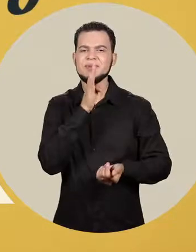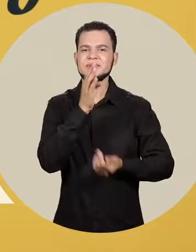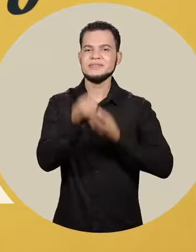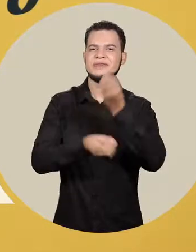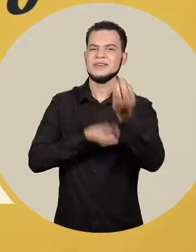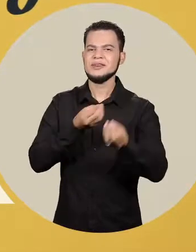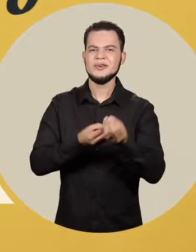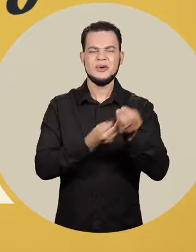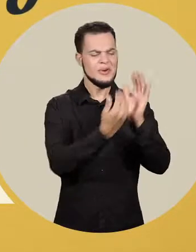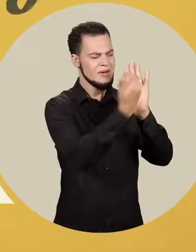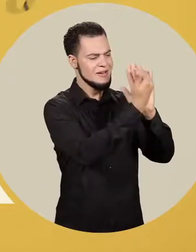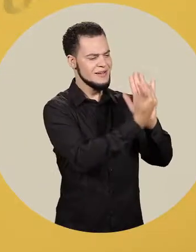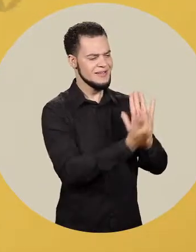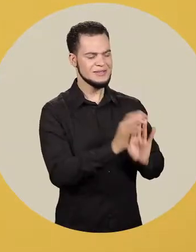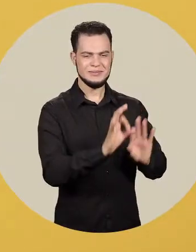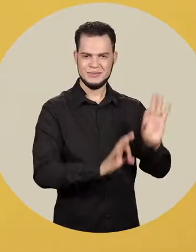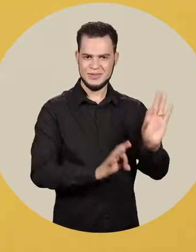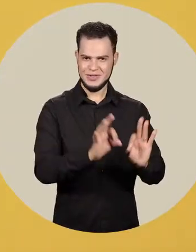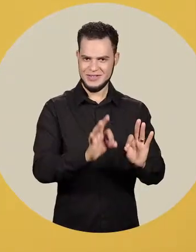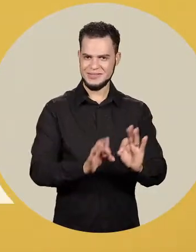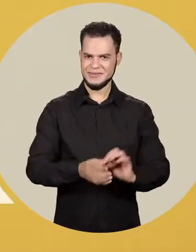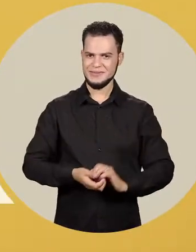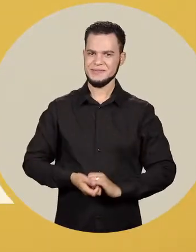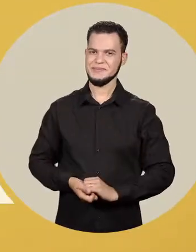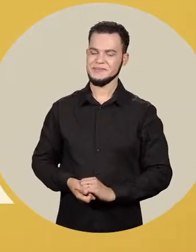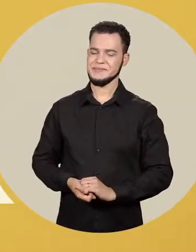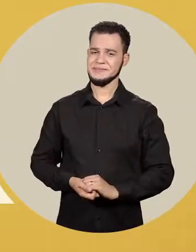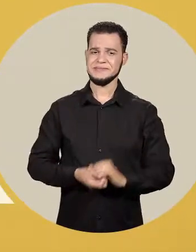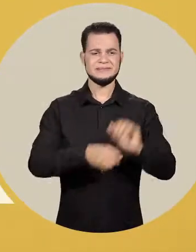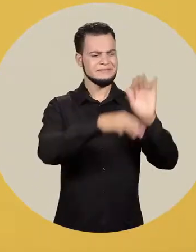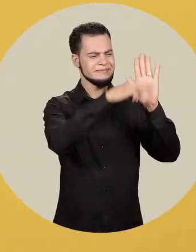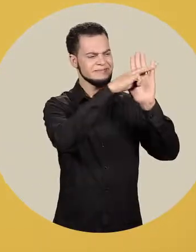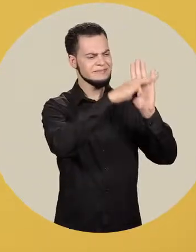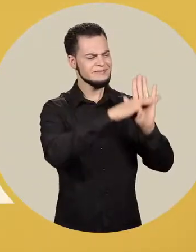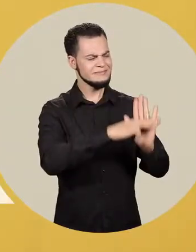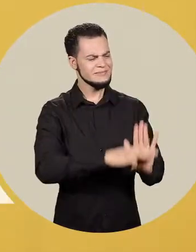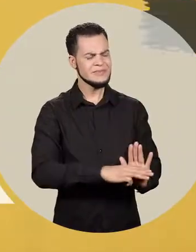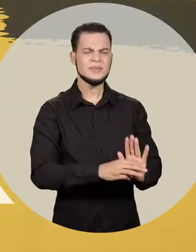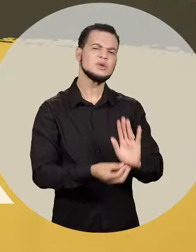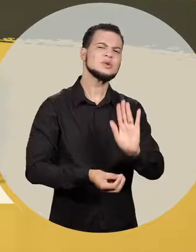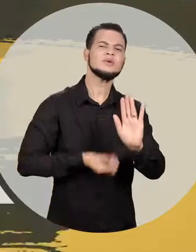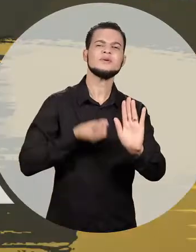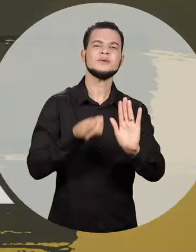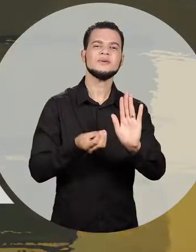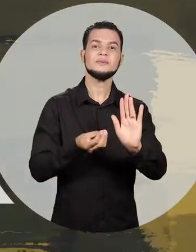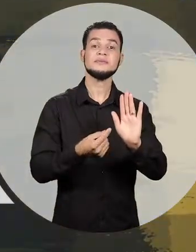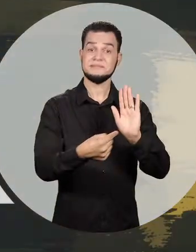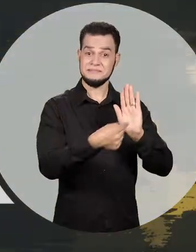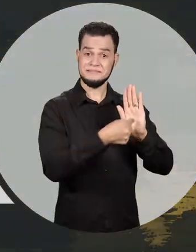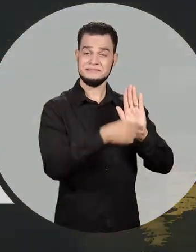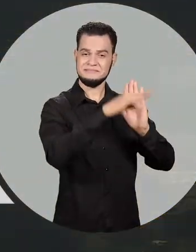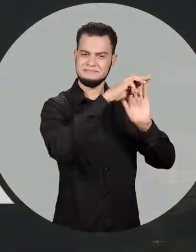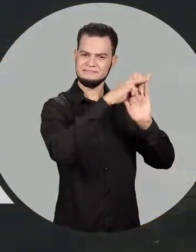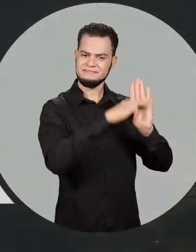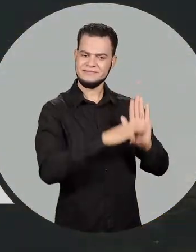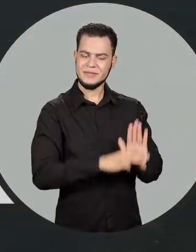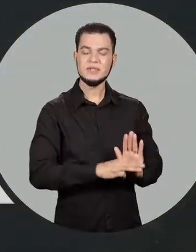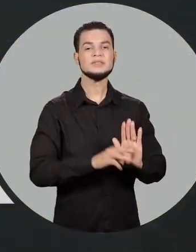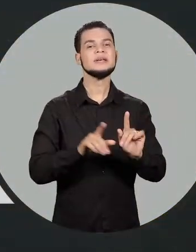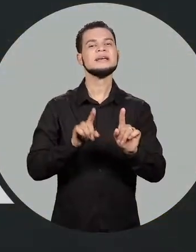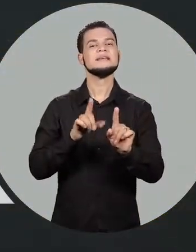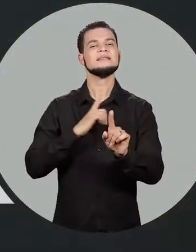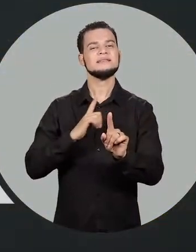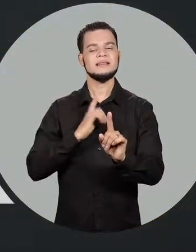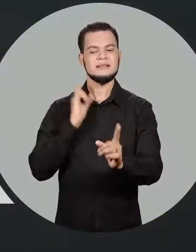sobre o conteúdo desse projeto? A metodologia. A metodologia do projeto engloba a realização